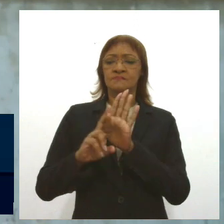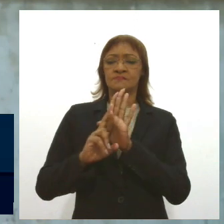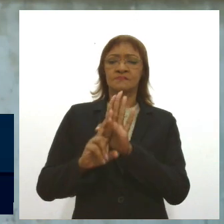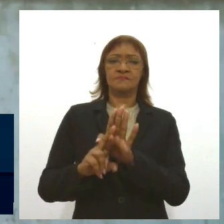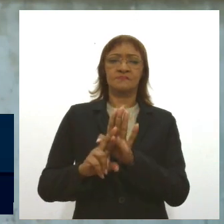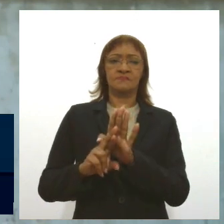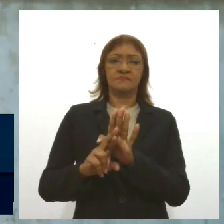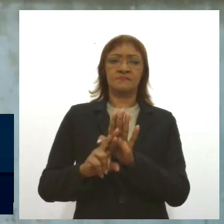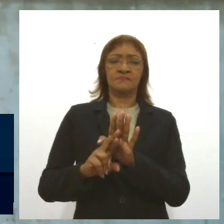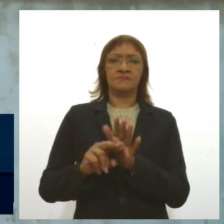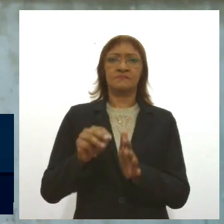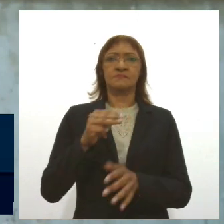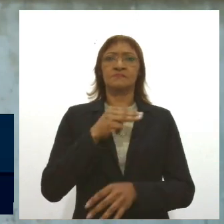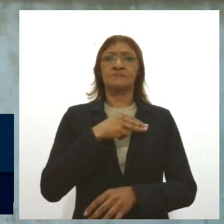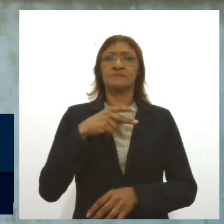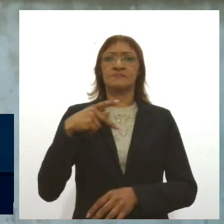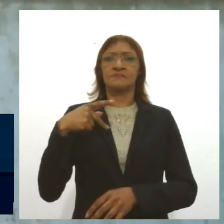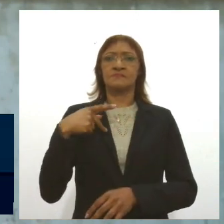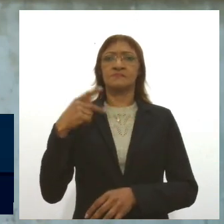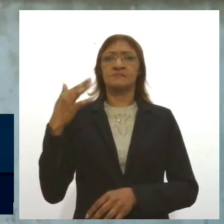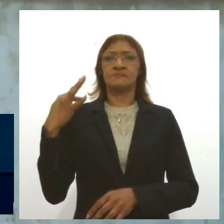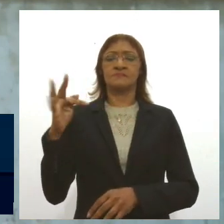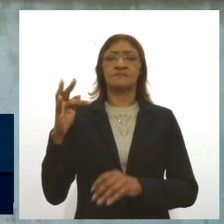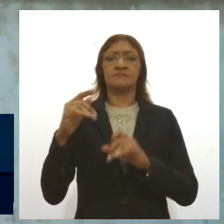representação do Ministério Público Federal em Brasília,